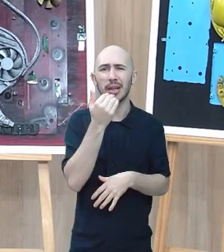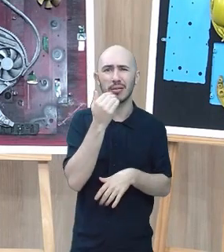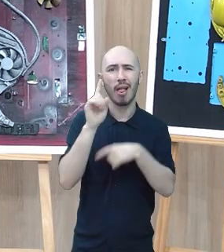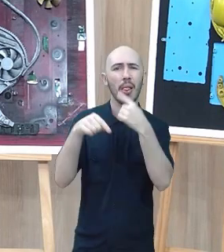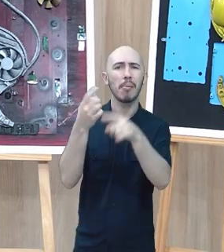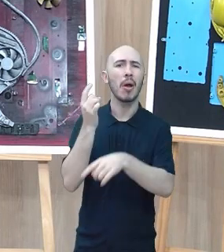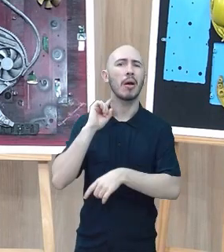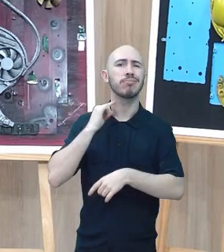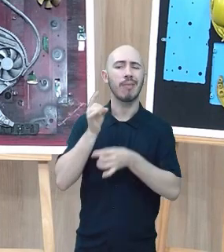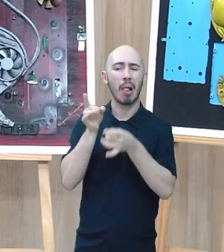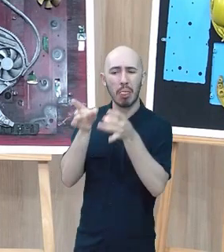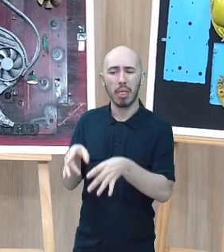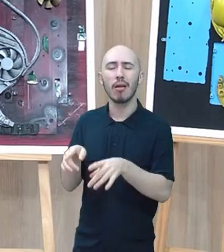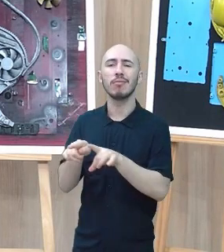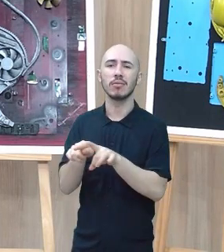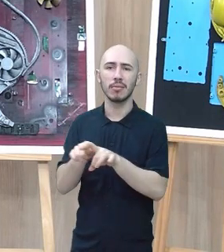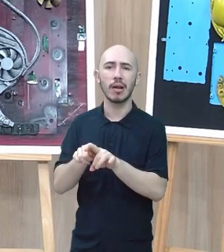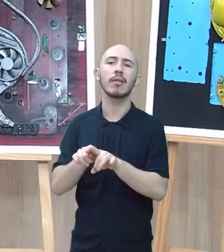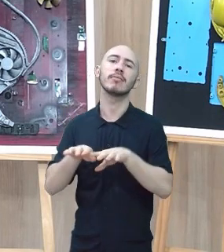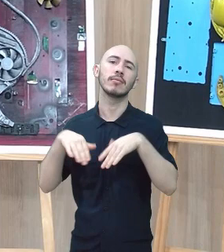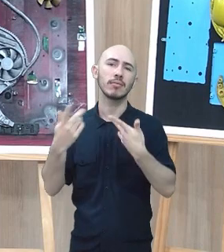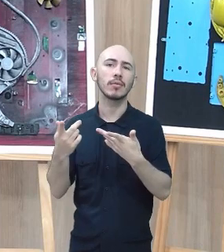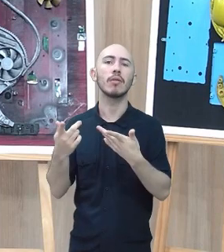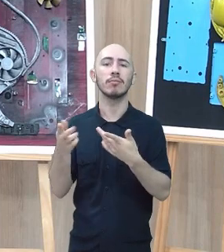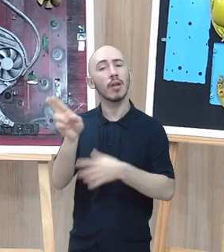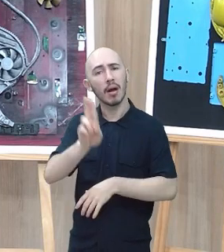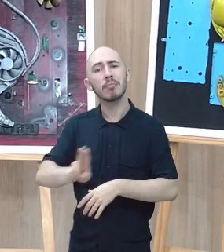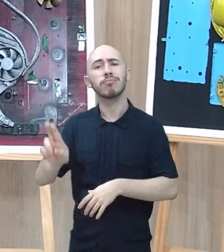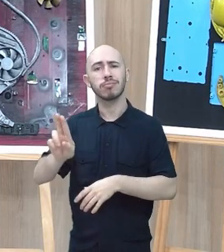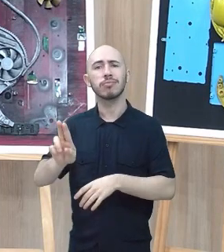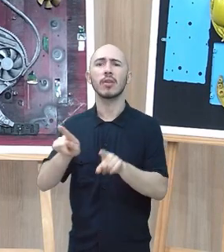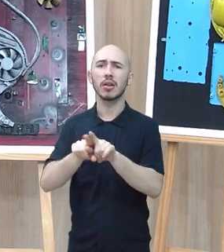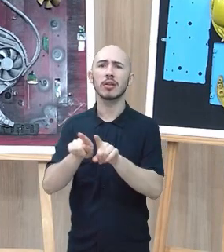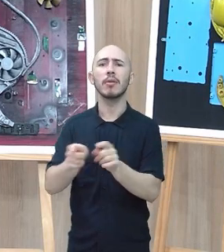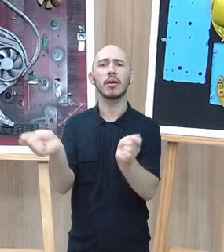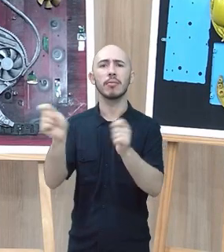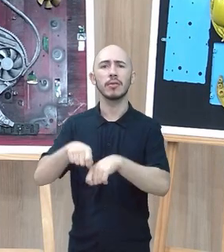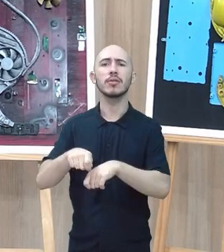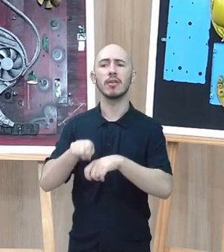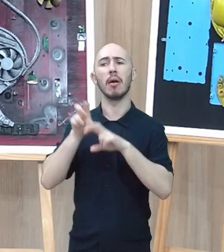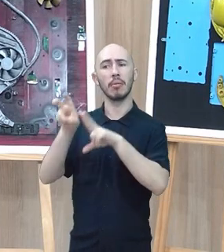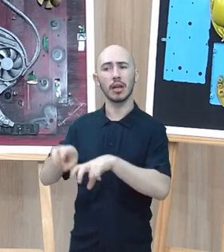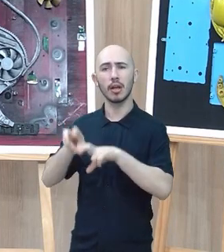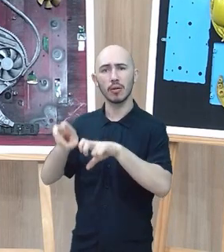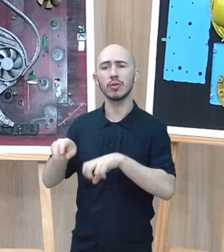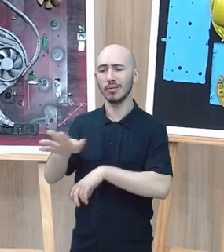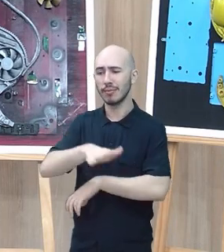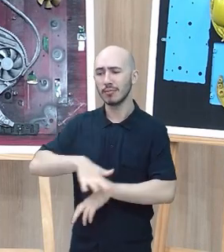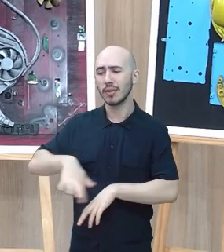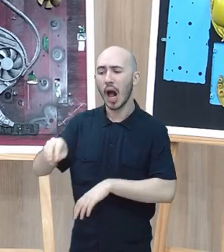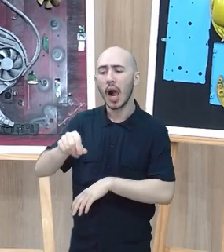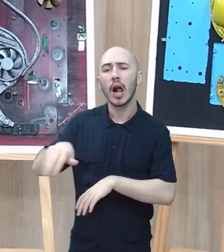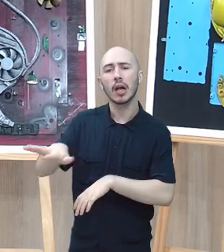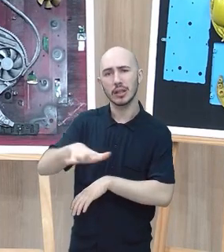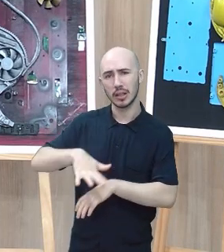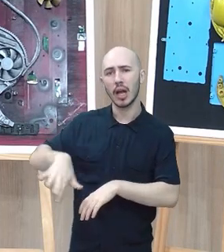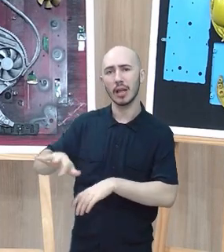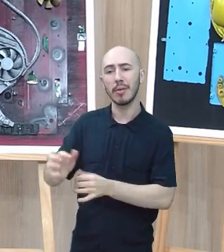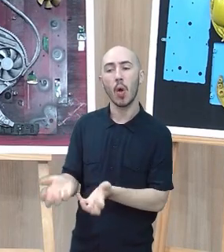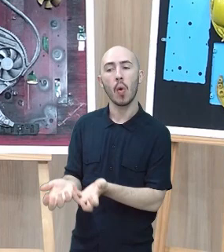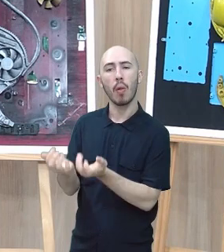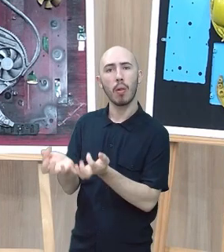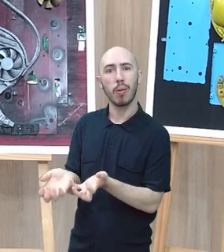gente reaproveitar isso e utilizar, por exemplo, para a agricultura, né? Para fazer uma horta em casa,